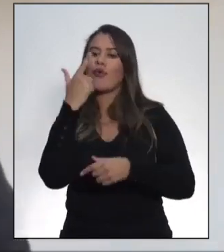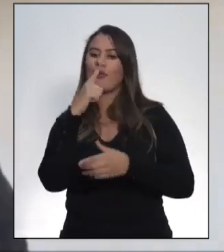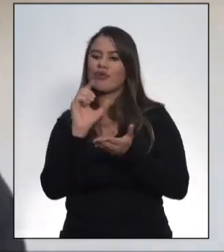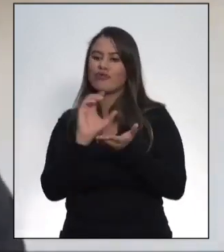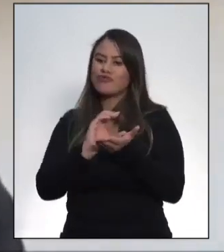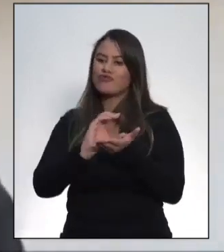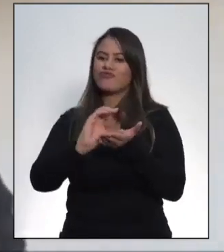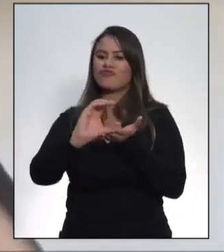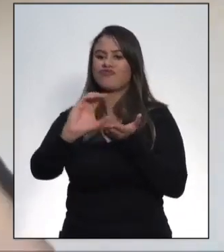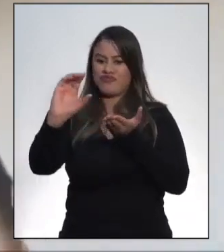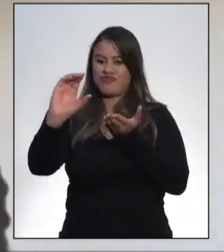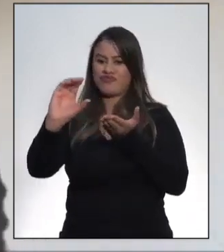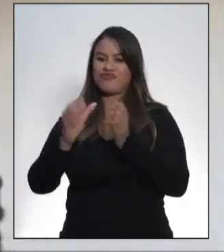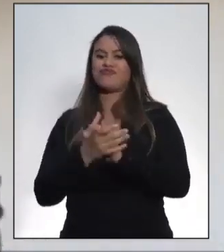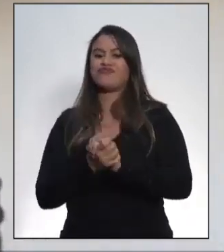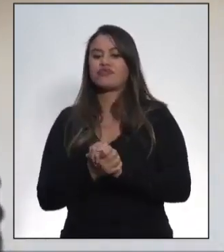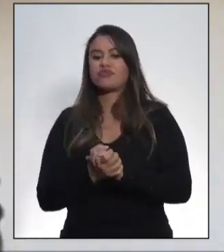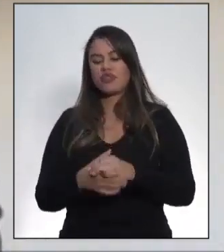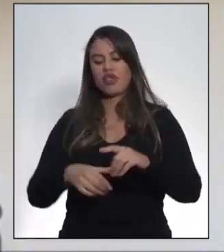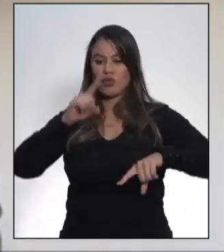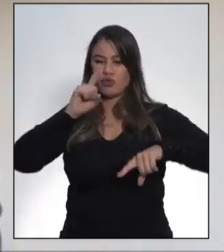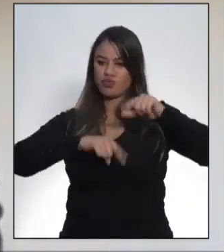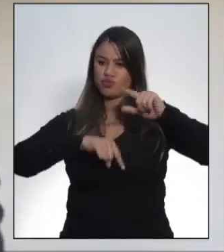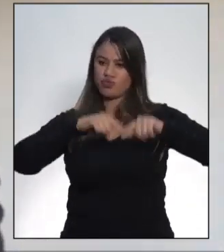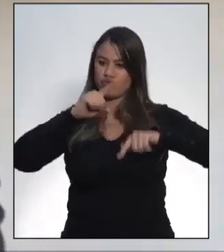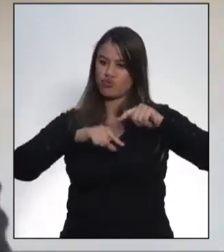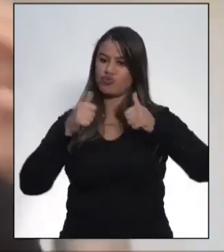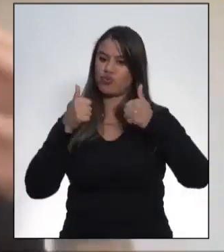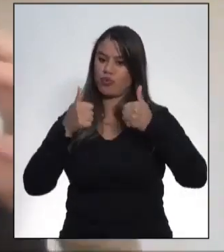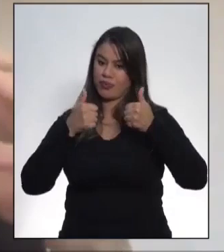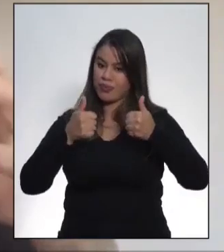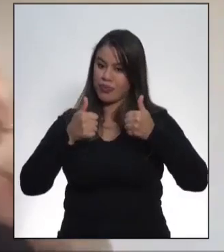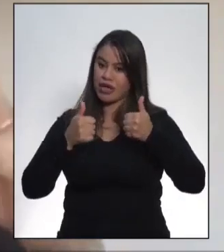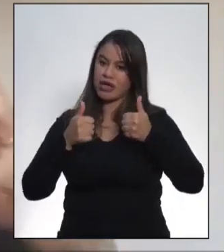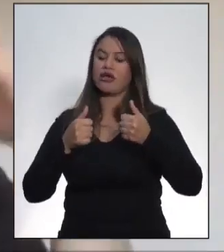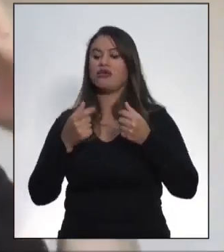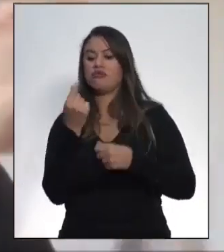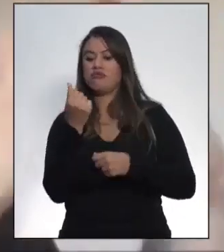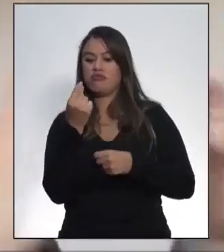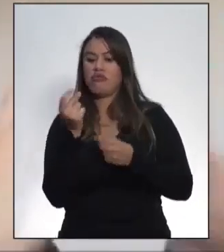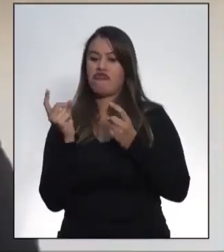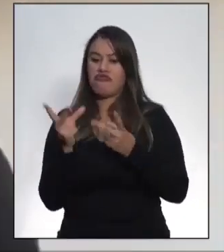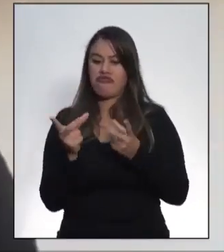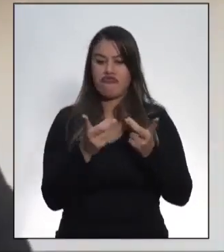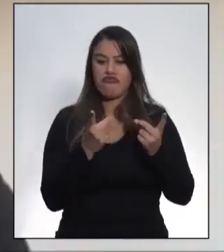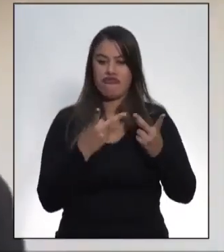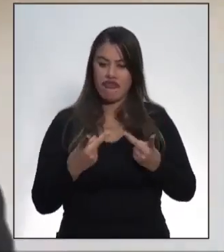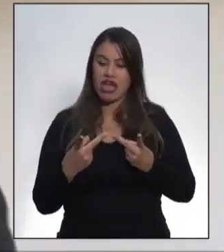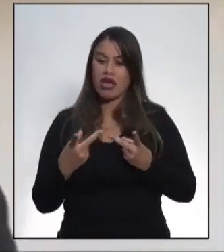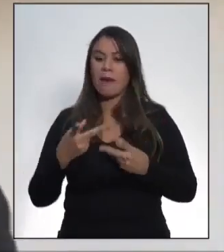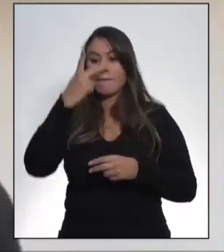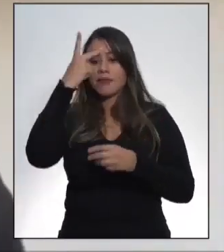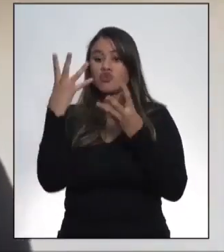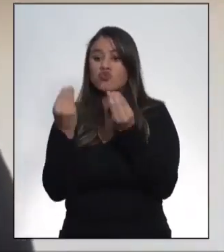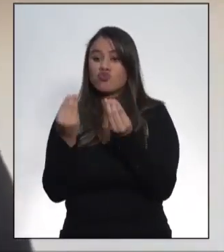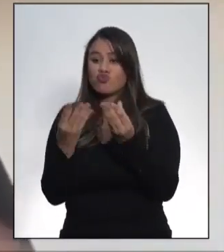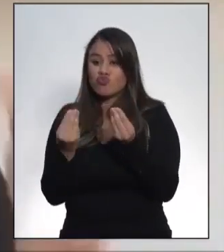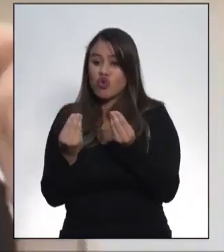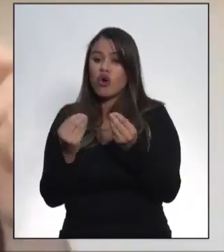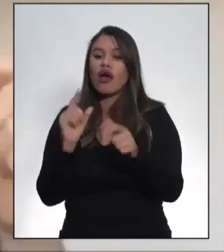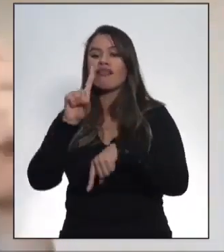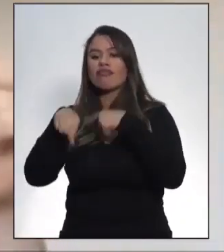Na prática, se você tem um bom produto que está sendo vendido num bom preço para muita gente, é